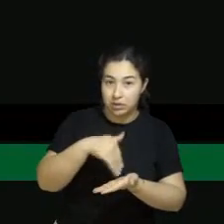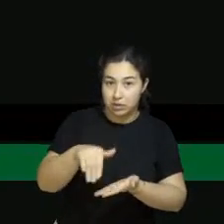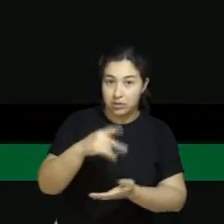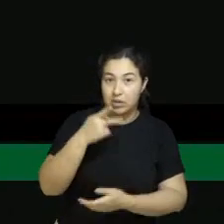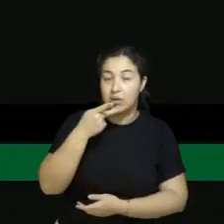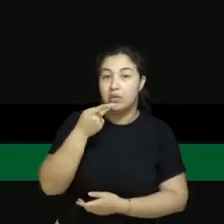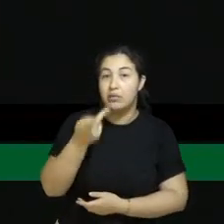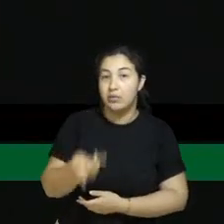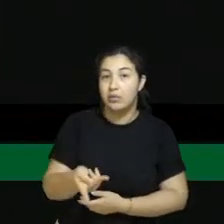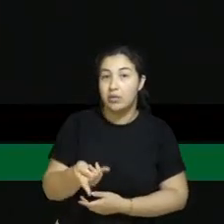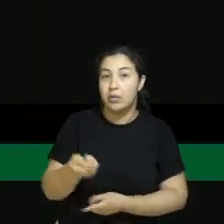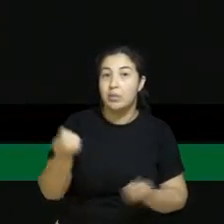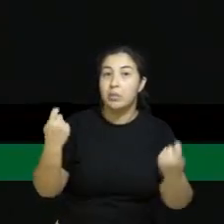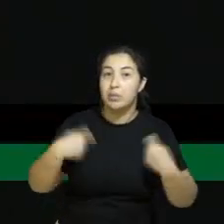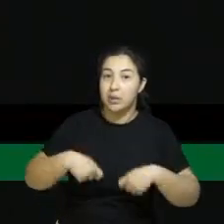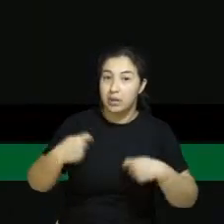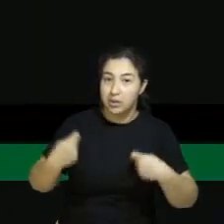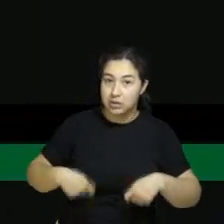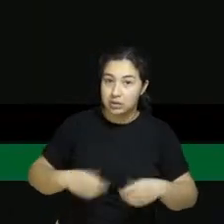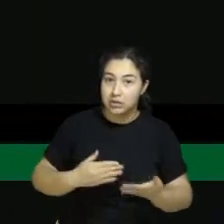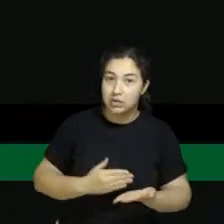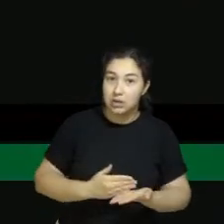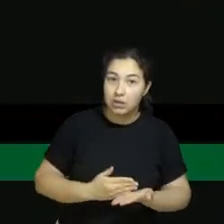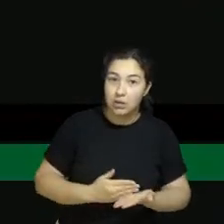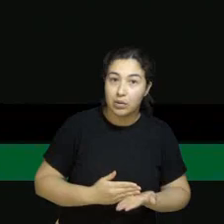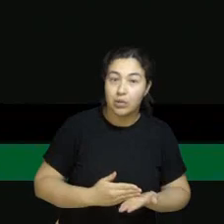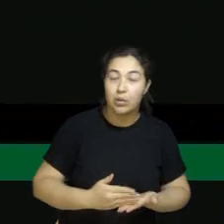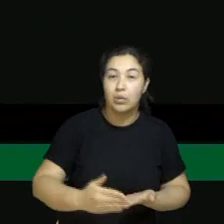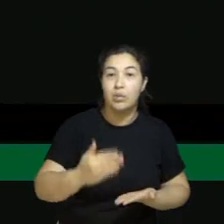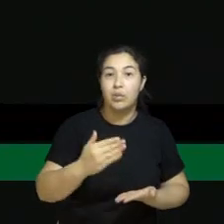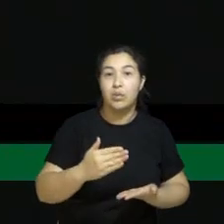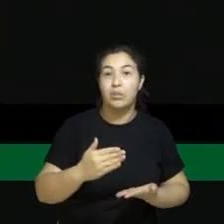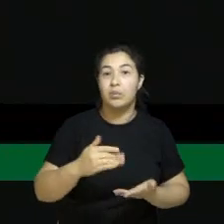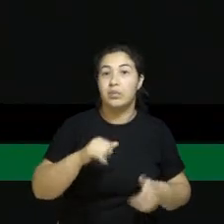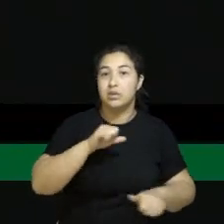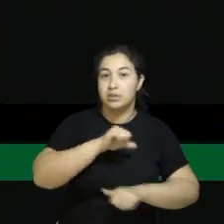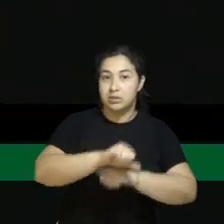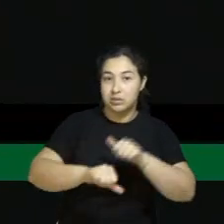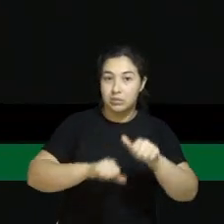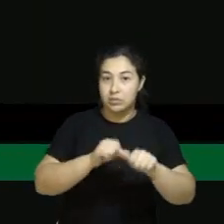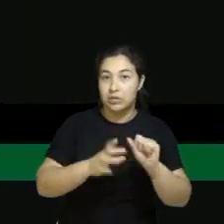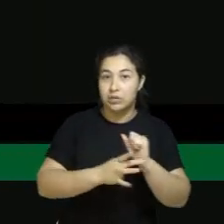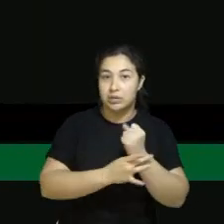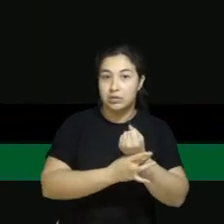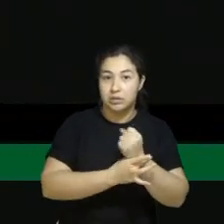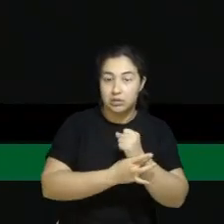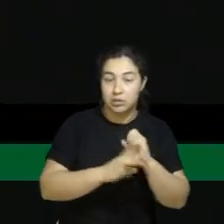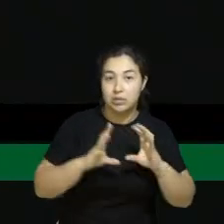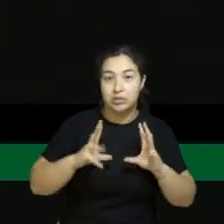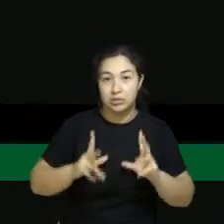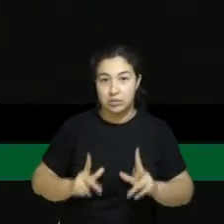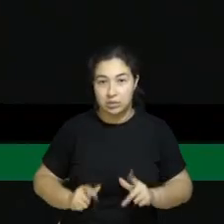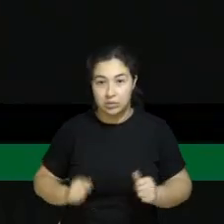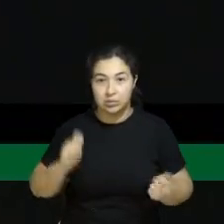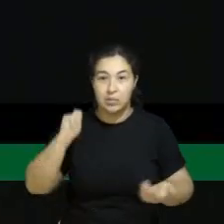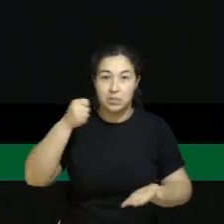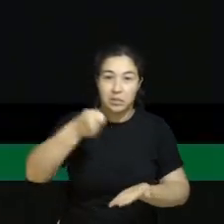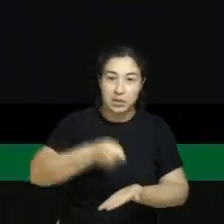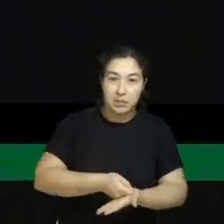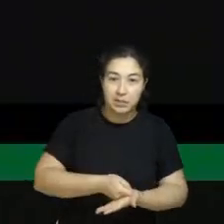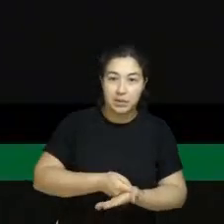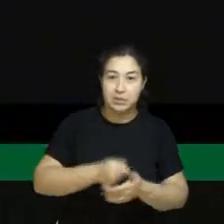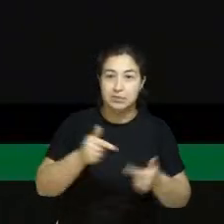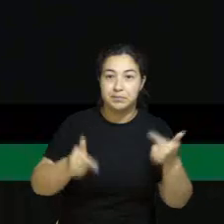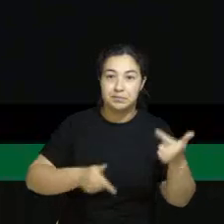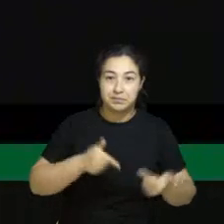vamos fazer um ataque, um termo de ajuste de conduta para melhorar a questão da segurança, a questão da higiene, de pagamento aqui do serviço,